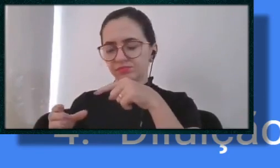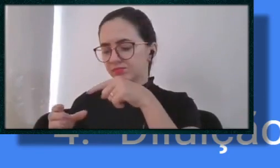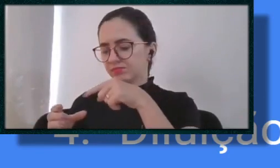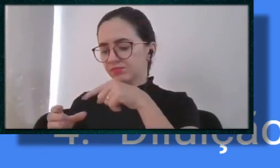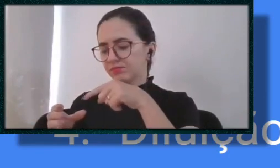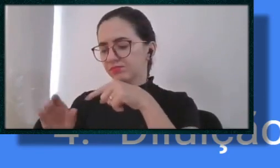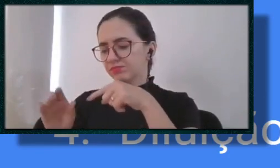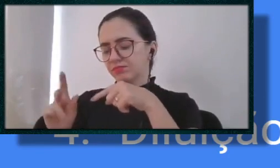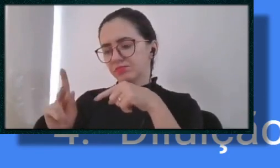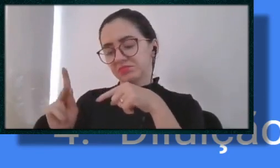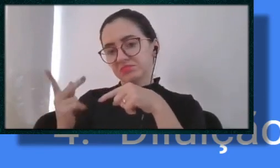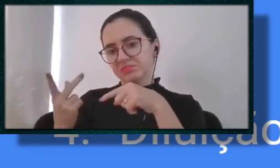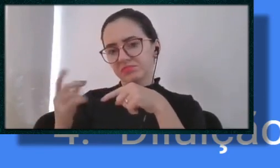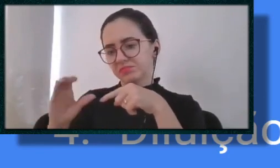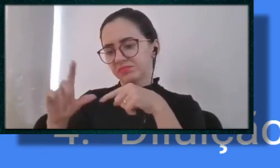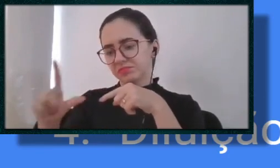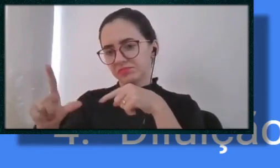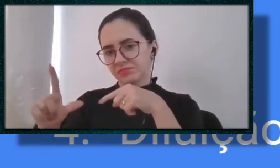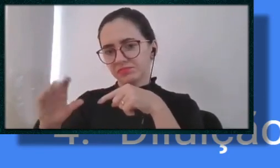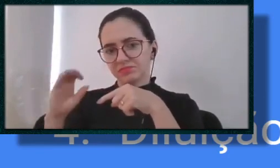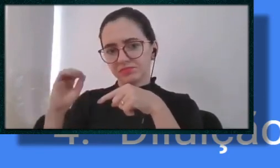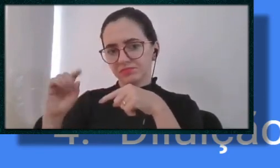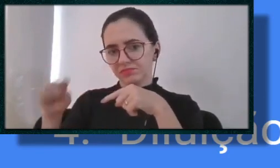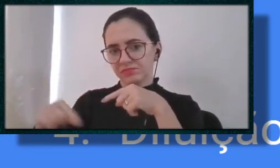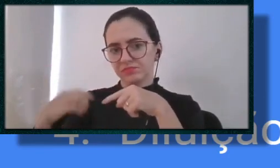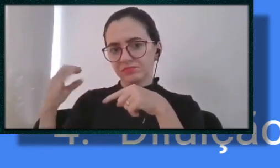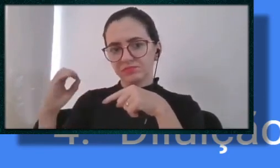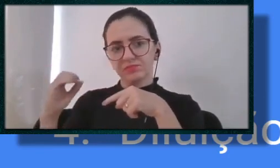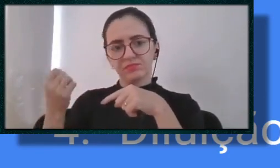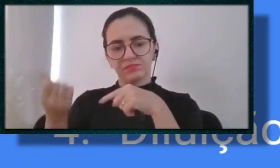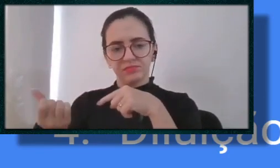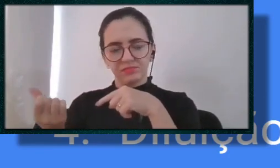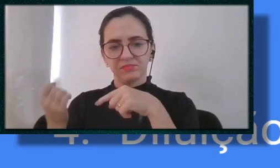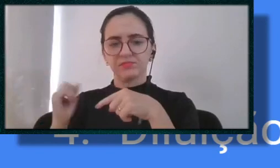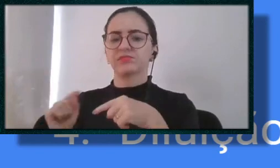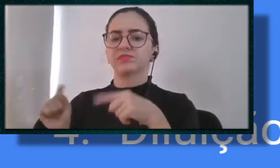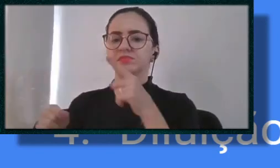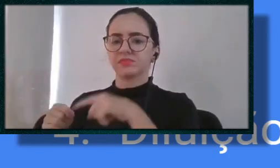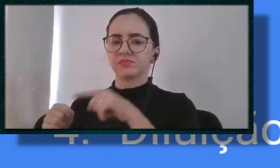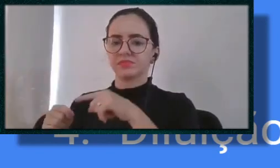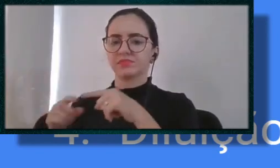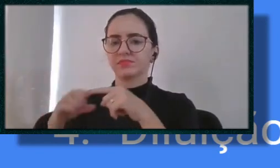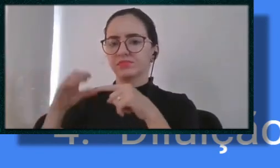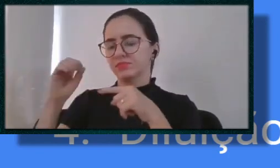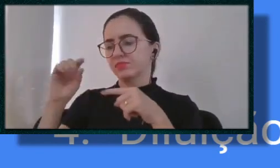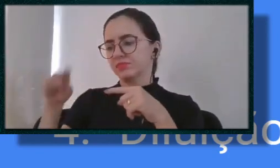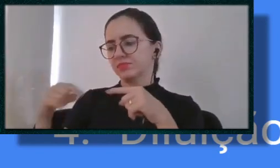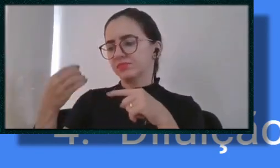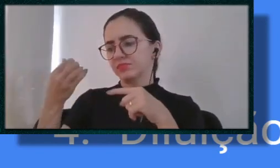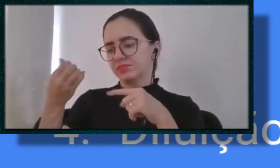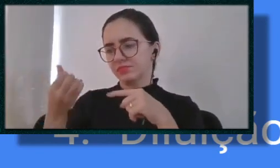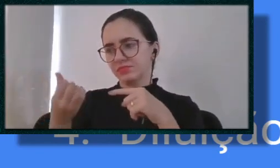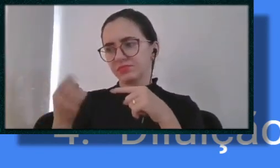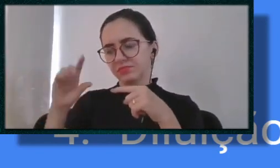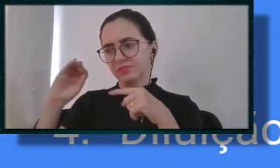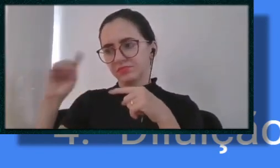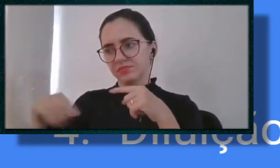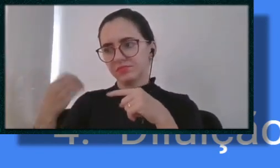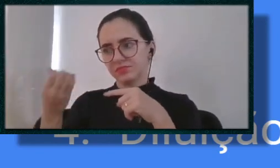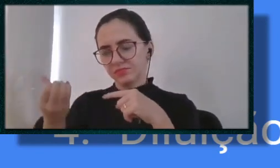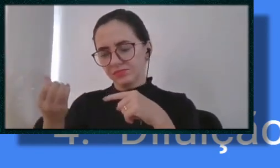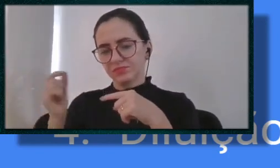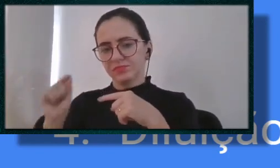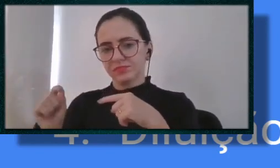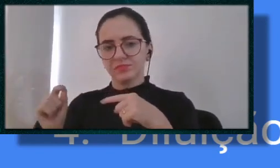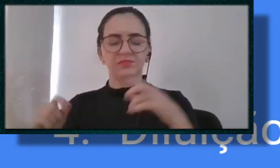HCl, que vai ter 0,06 mols de HCl, e aqui eu vou ter 0,06 mols de NaOH. Então, eles estão em vasos separados. Isso